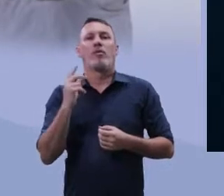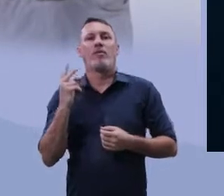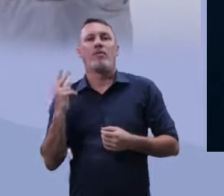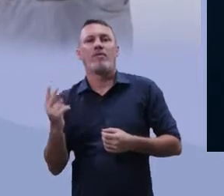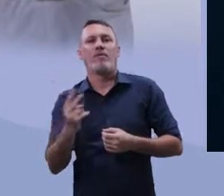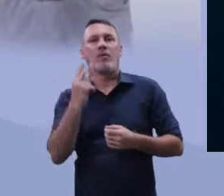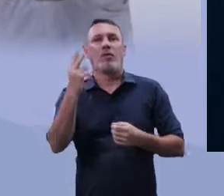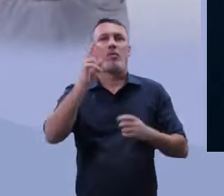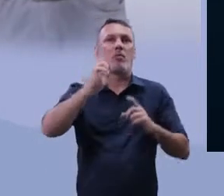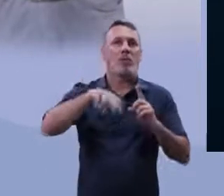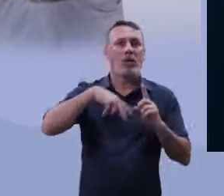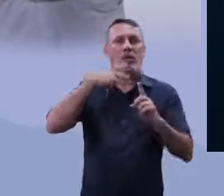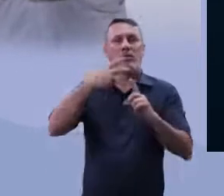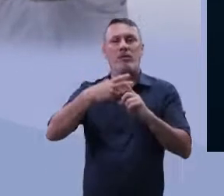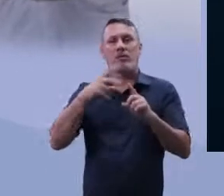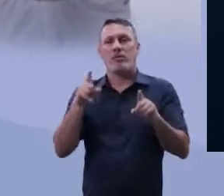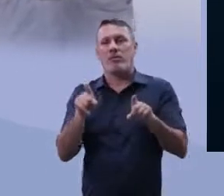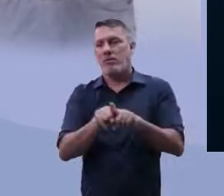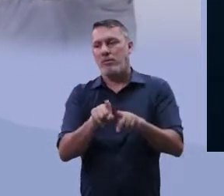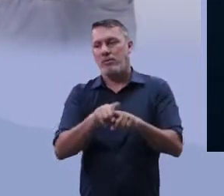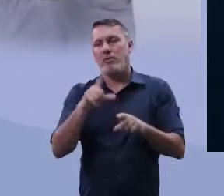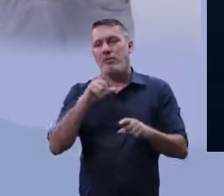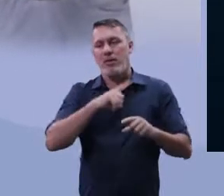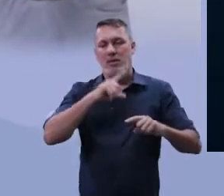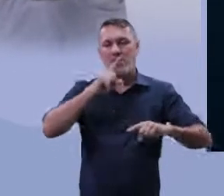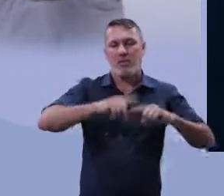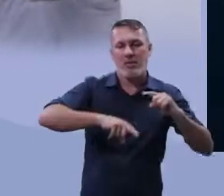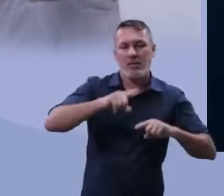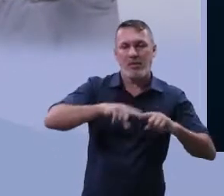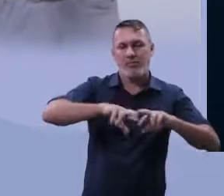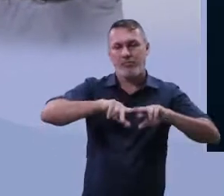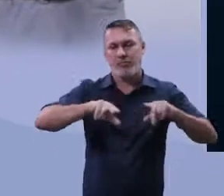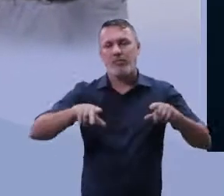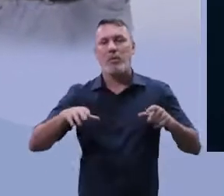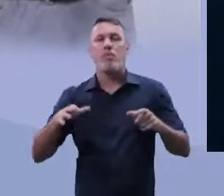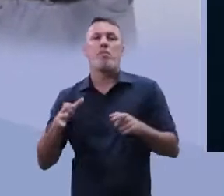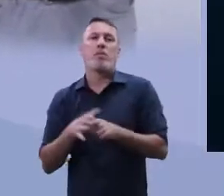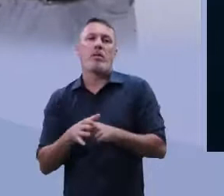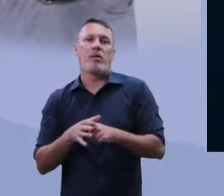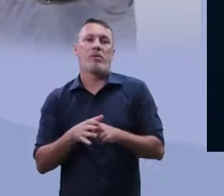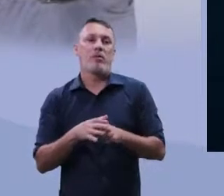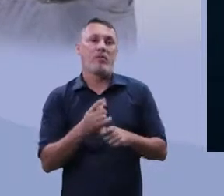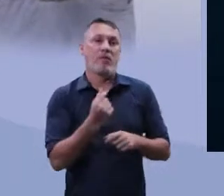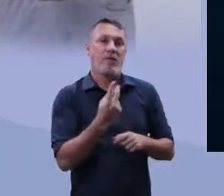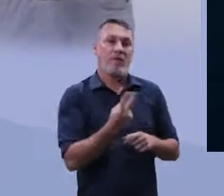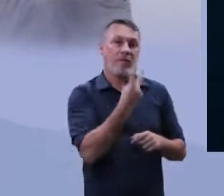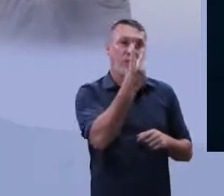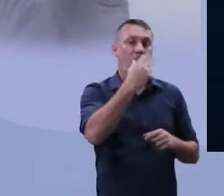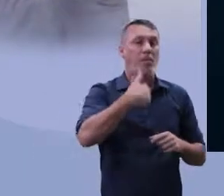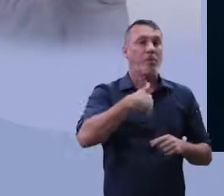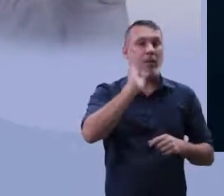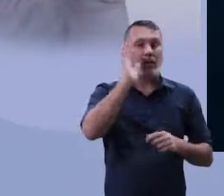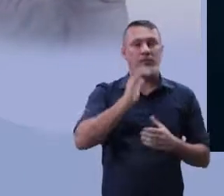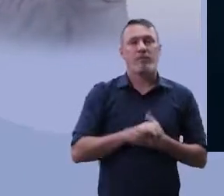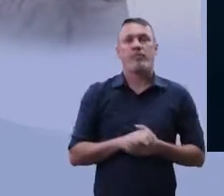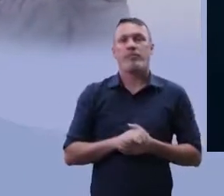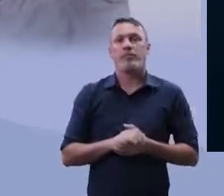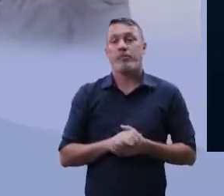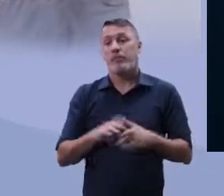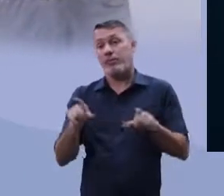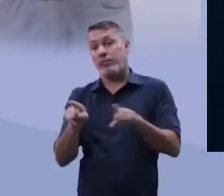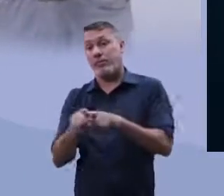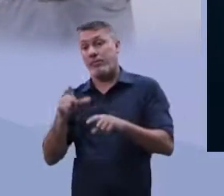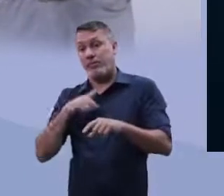um valor elevado, né, e um quantitativo de matérias-primas, né, muito pequeno, né, enquanto que